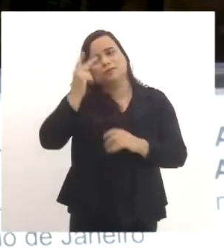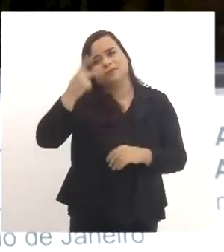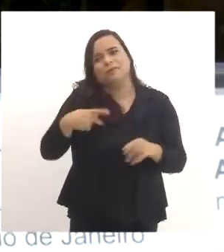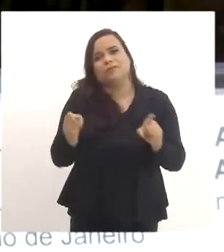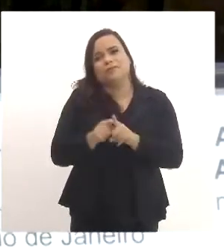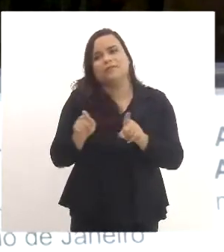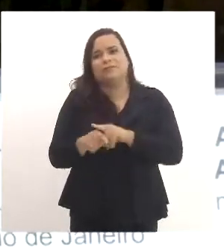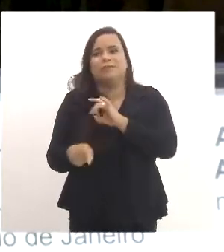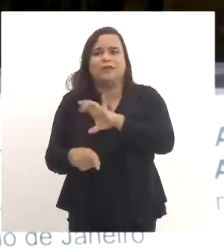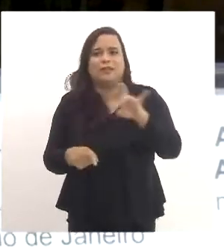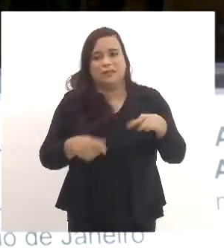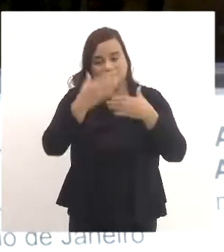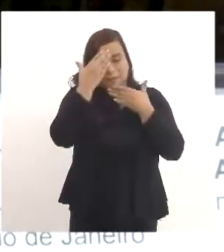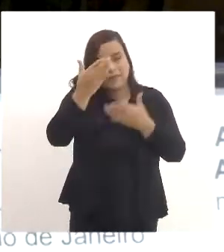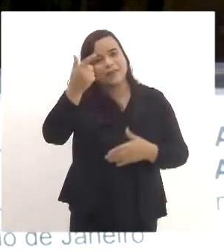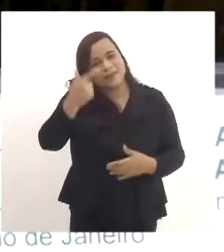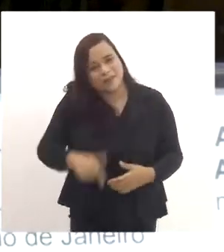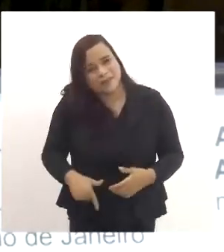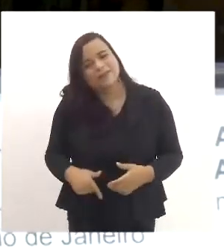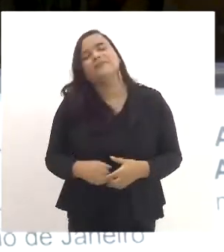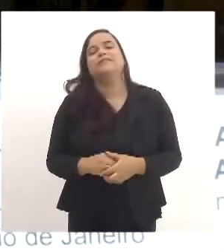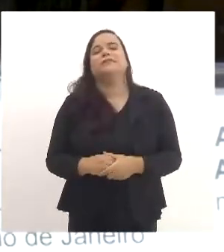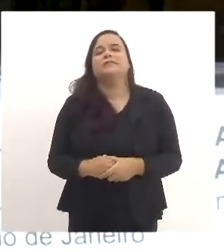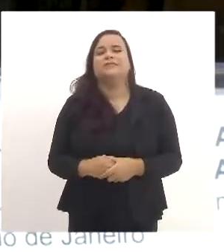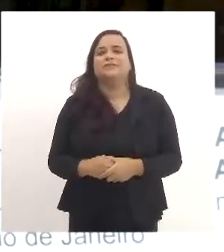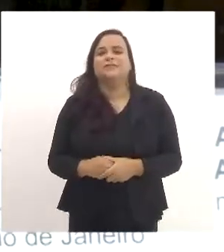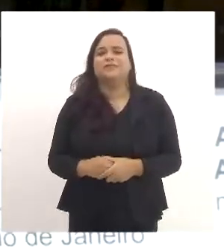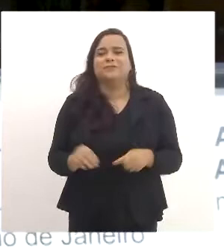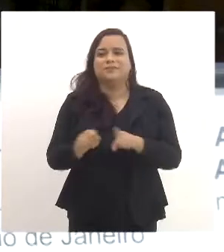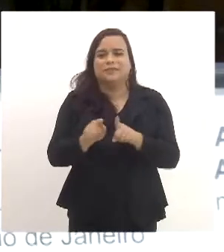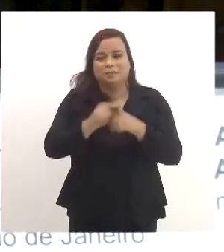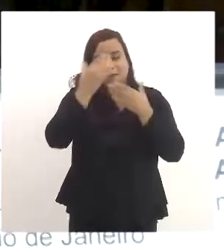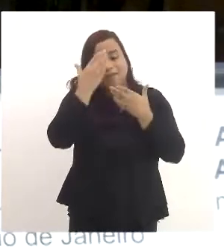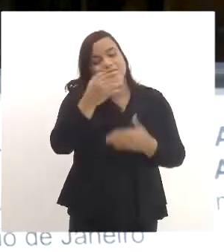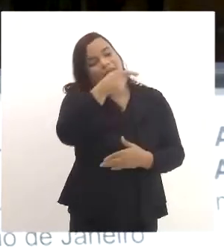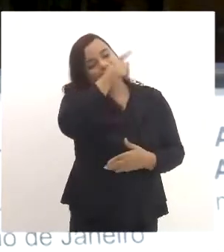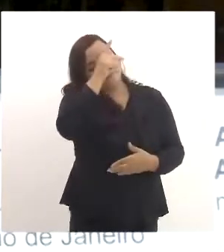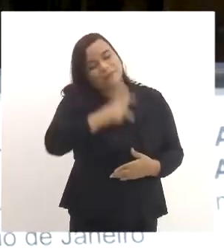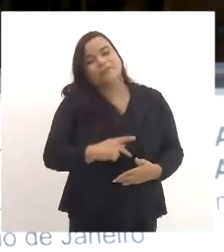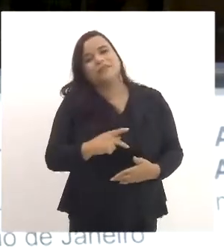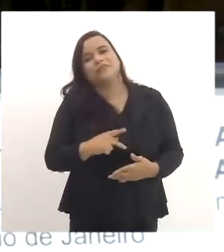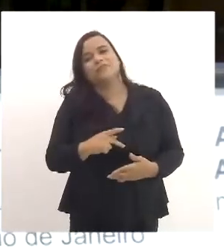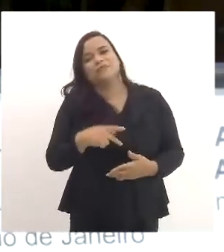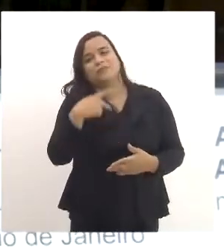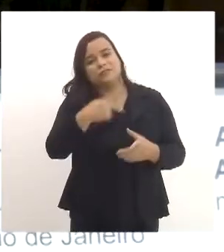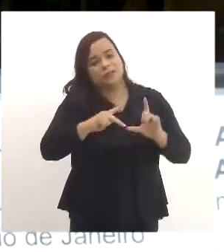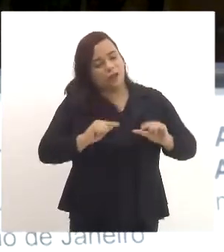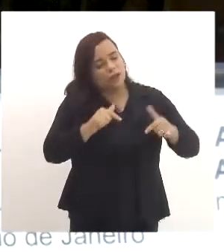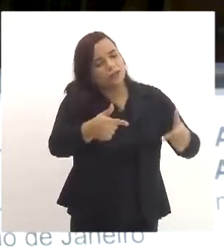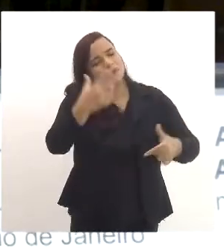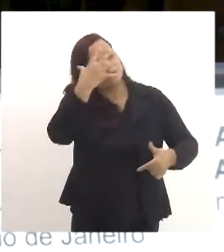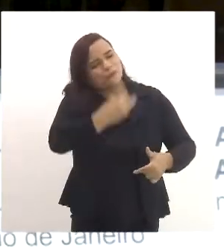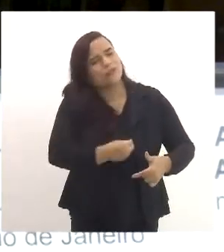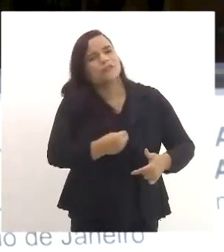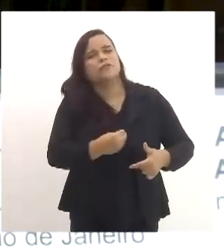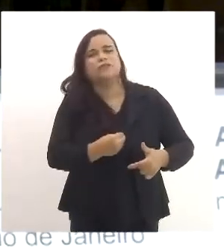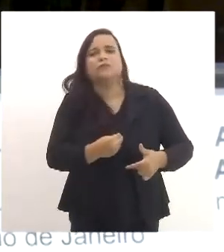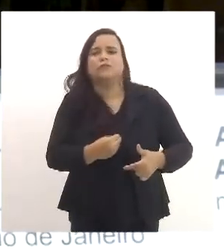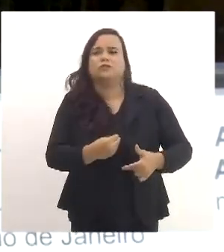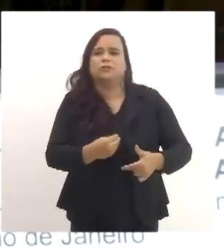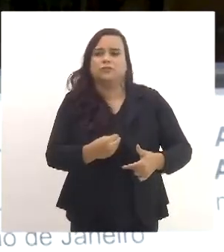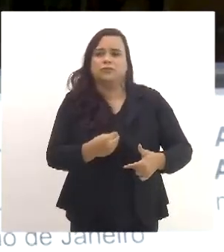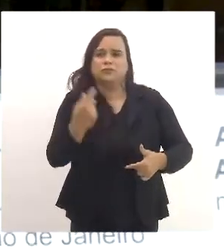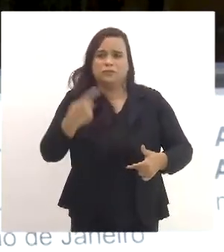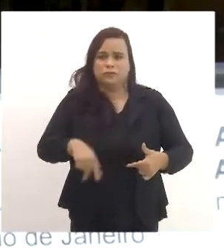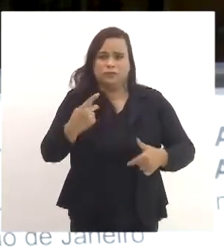nós. Muito obrigada uma vez mais e muito obrigada, Sr. Presidente, por este ato tão bonito na